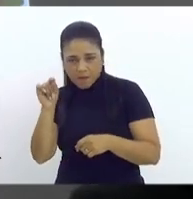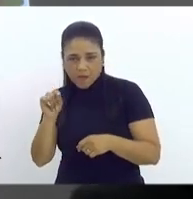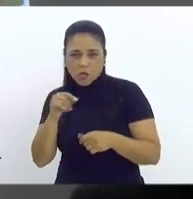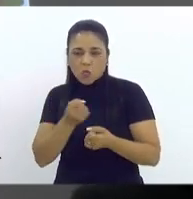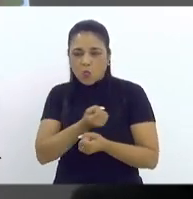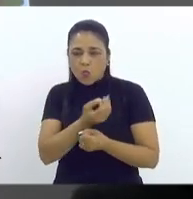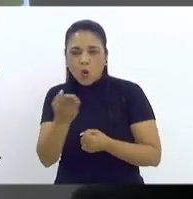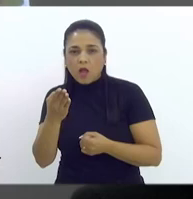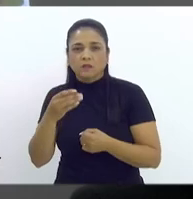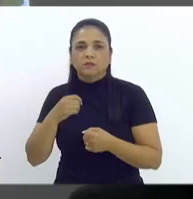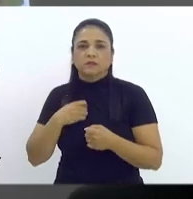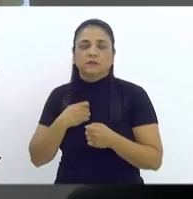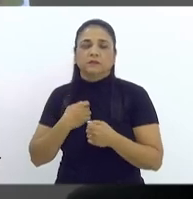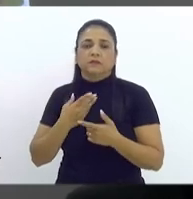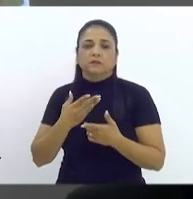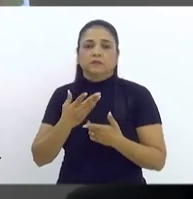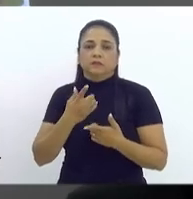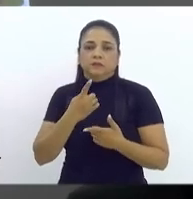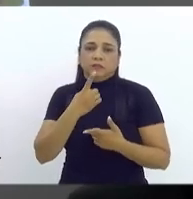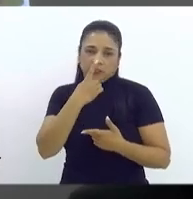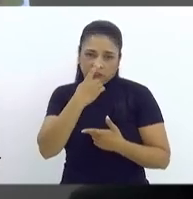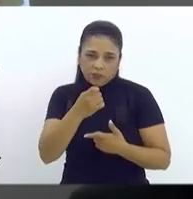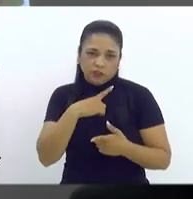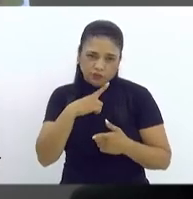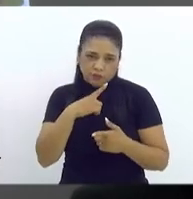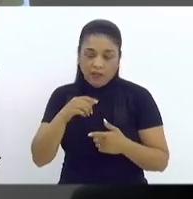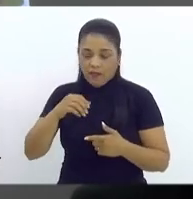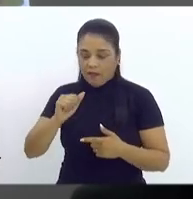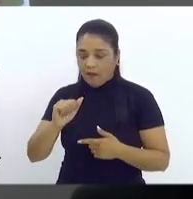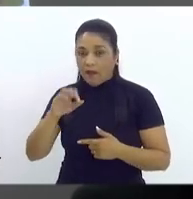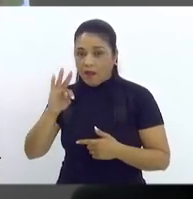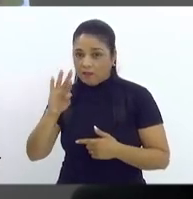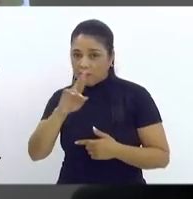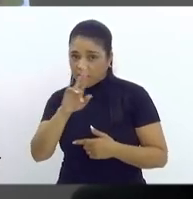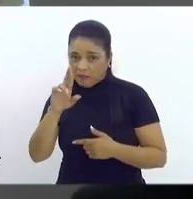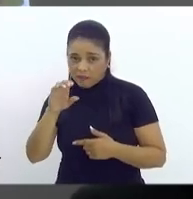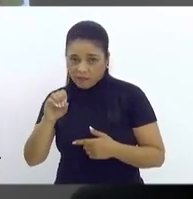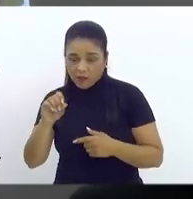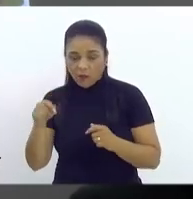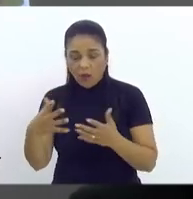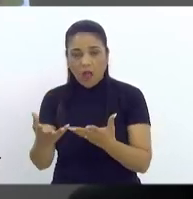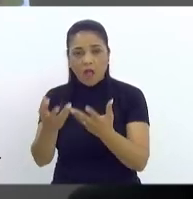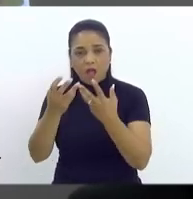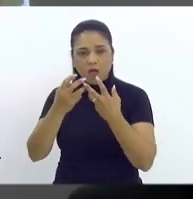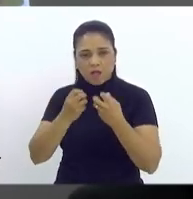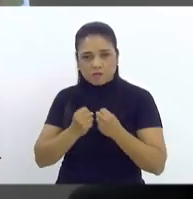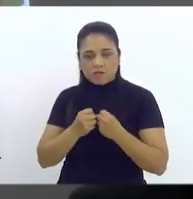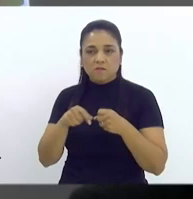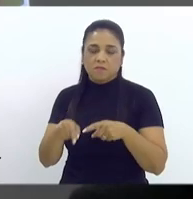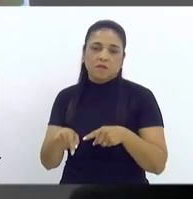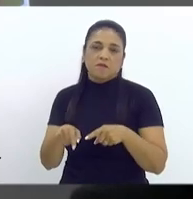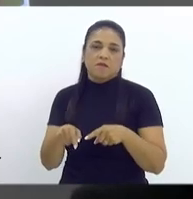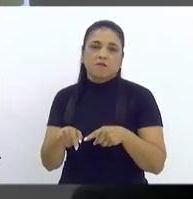como a distribuição na cidade do Rio de Janeiro pode receber, no estado do Rio de Janeiro, pode receber aí